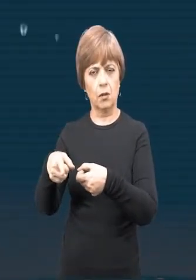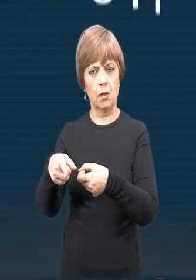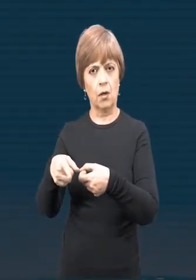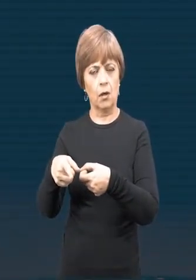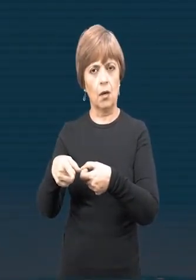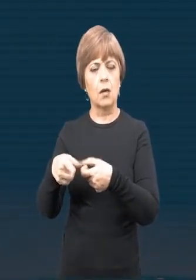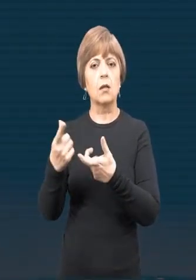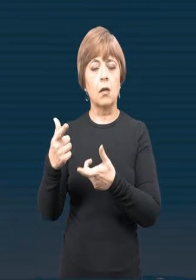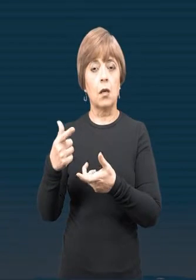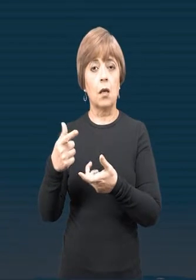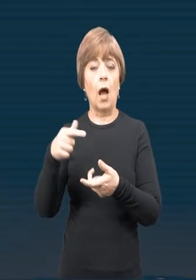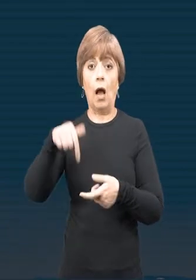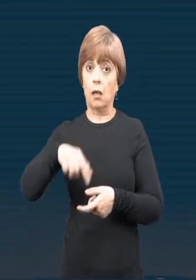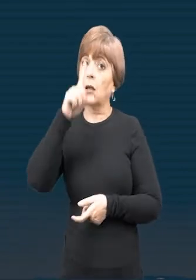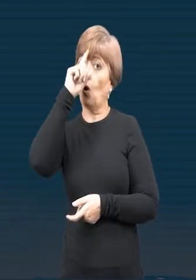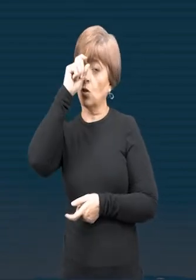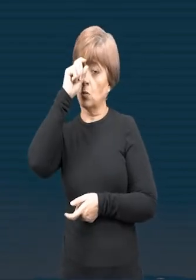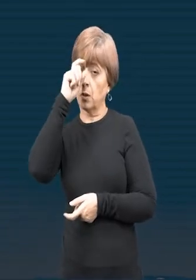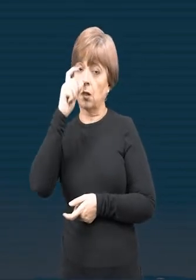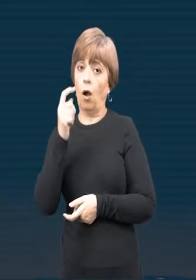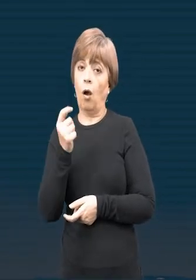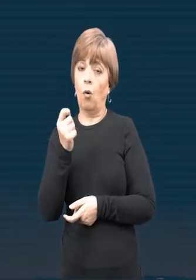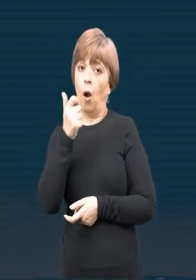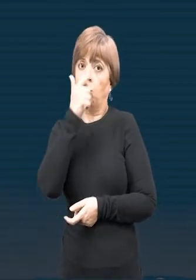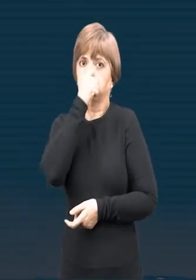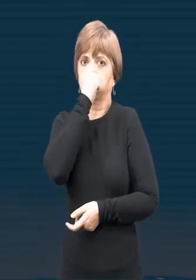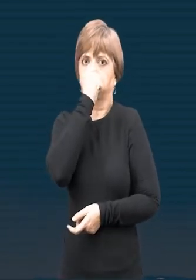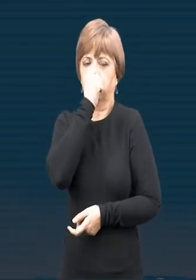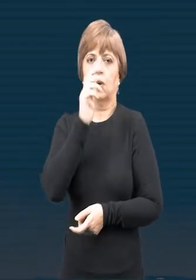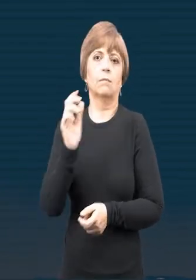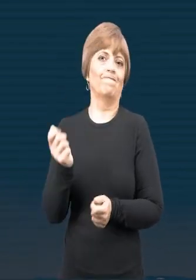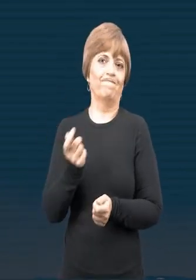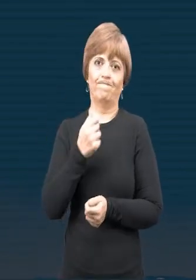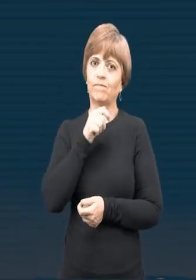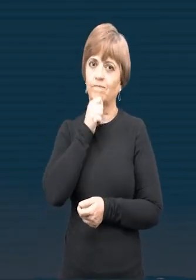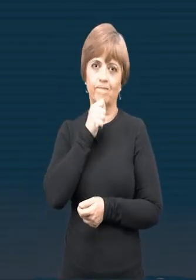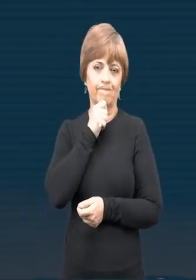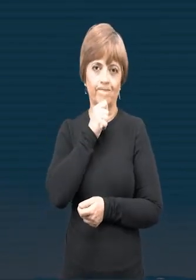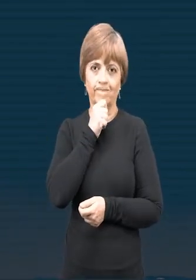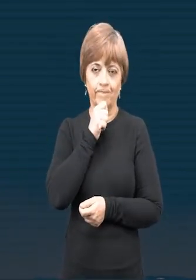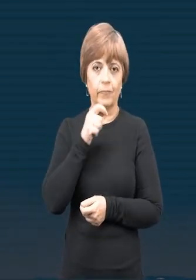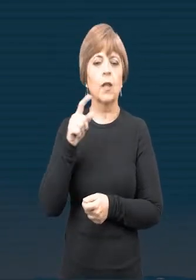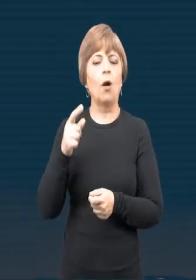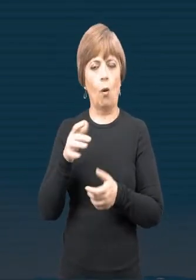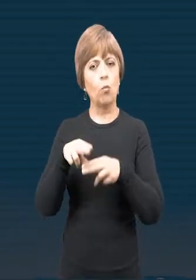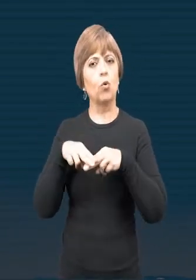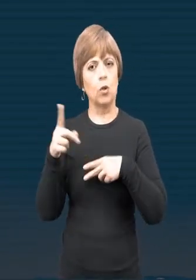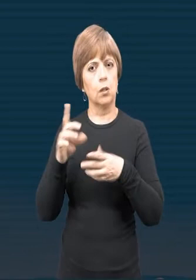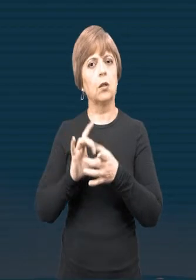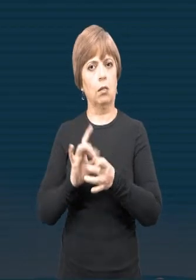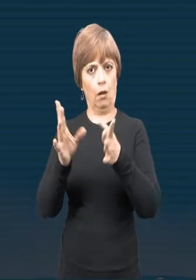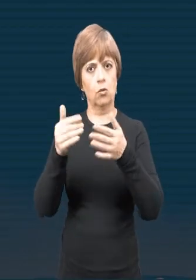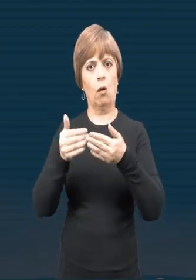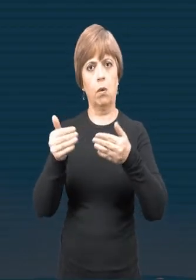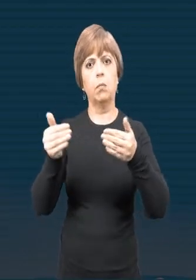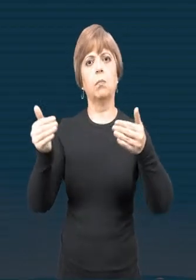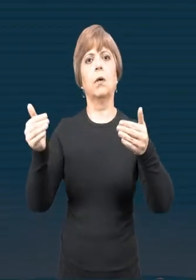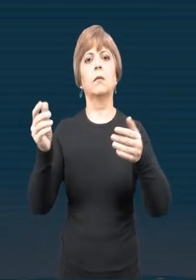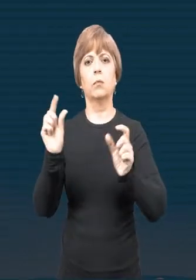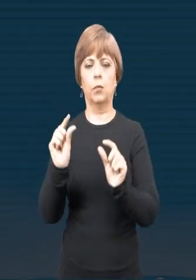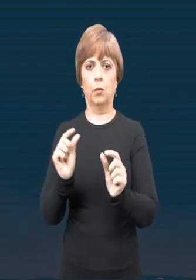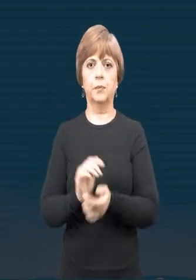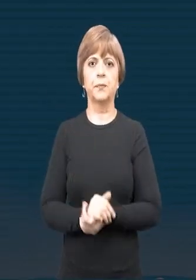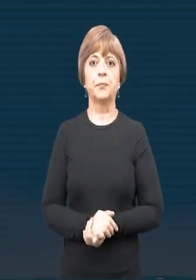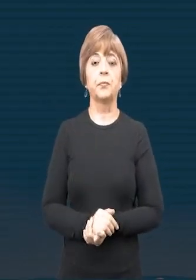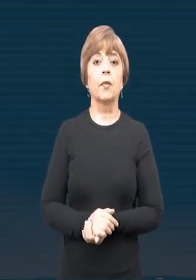baixa ocupação dos leitos de UTI. Esse é um dos parâmetros utilizados para a flexibilização das medidas de distanciamento social. Então,